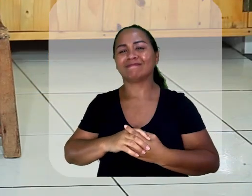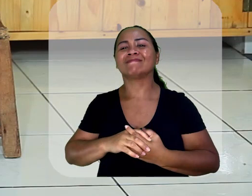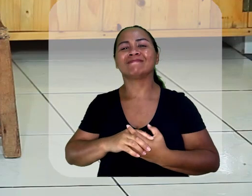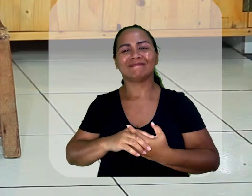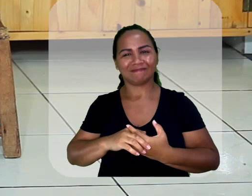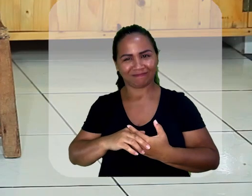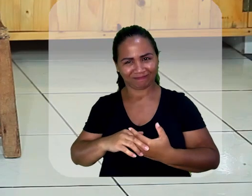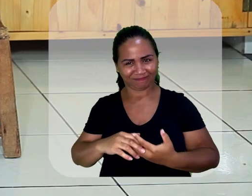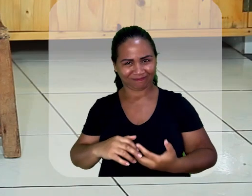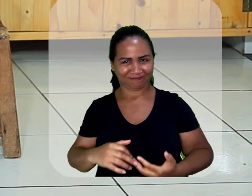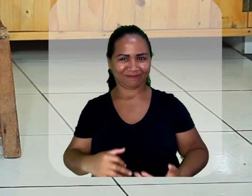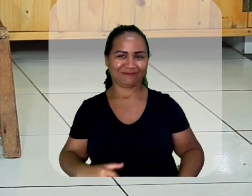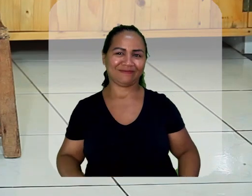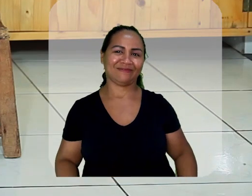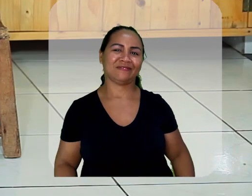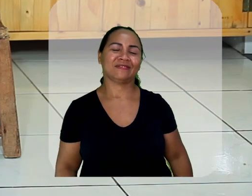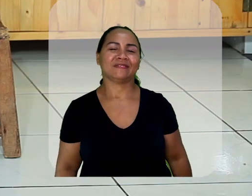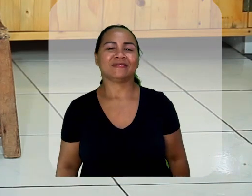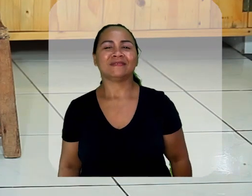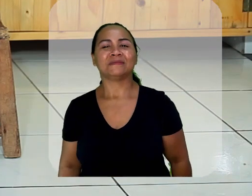Um do outro.